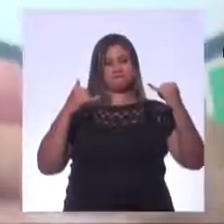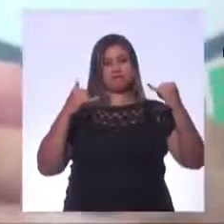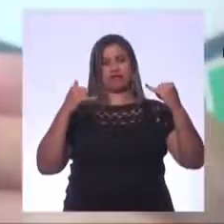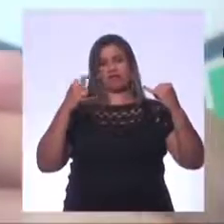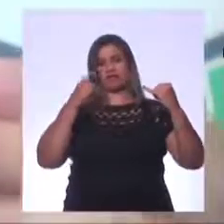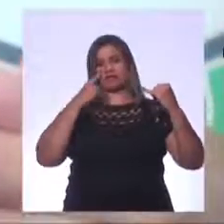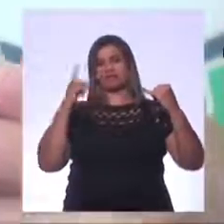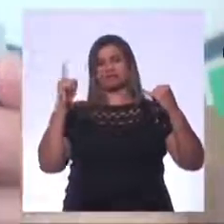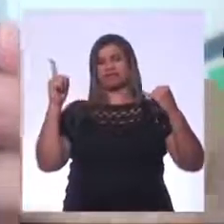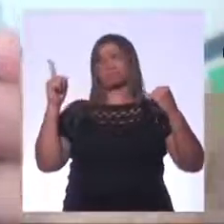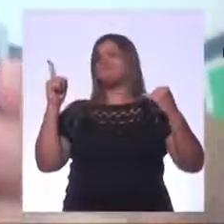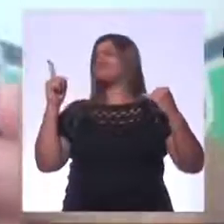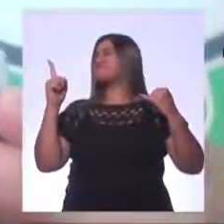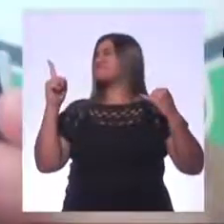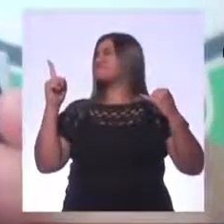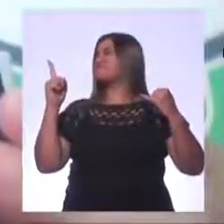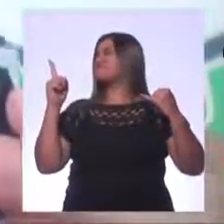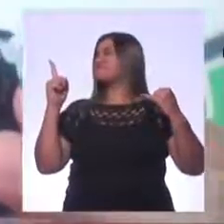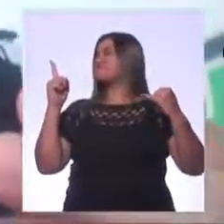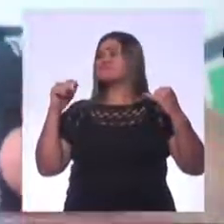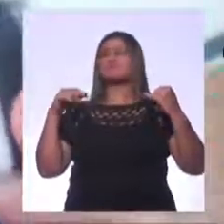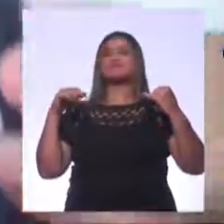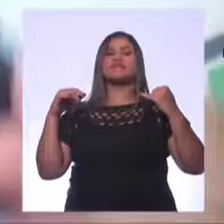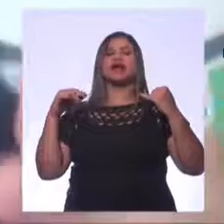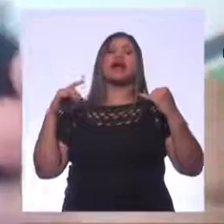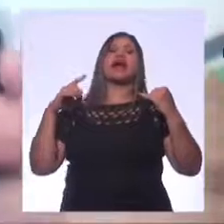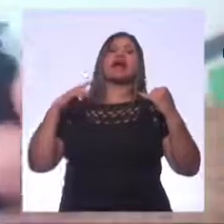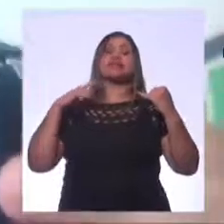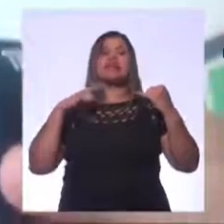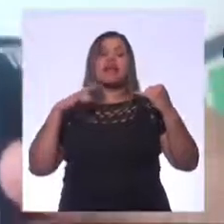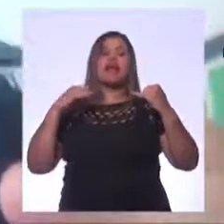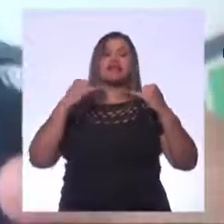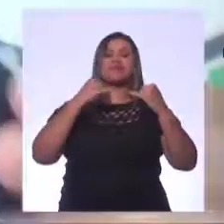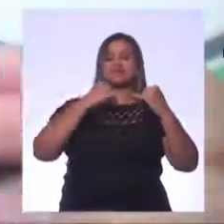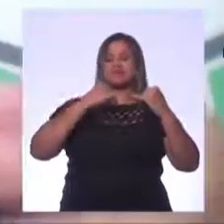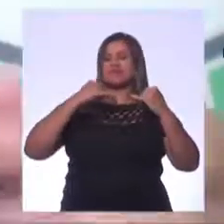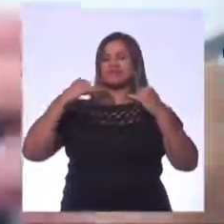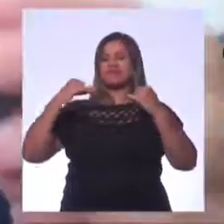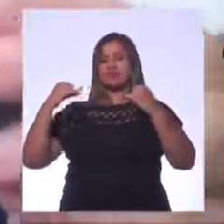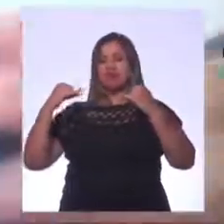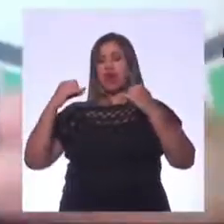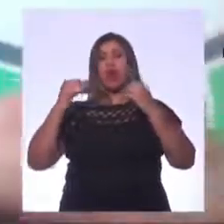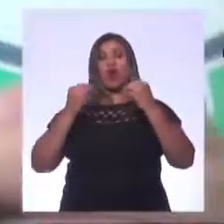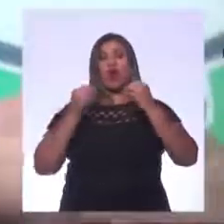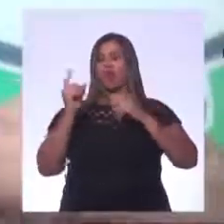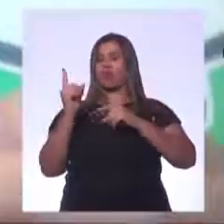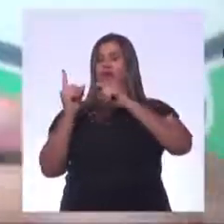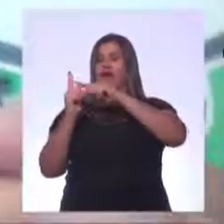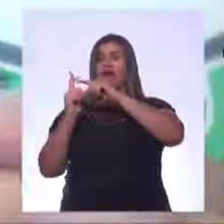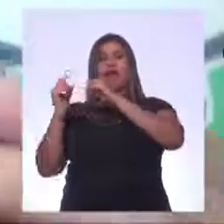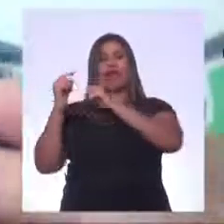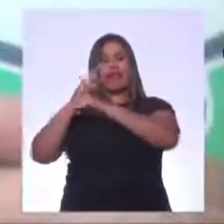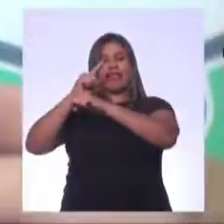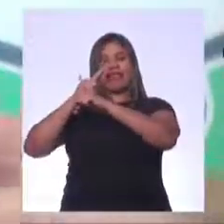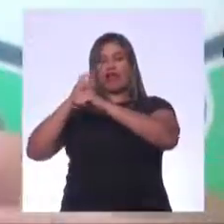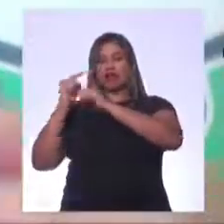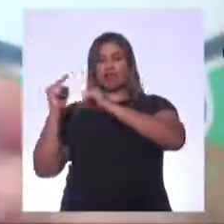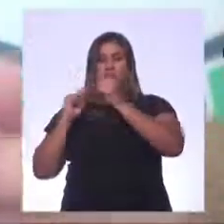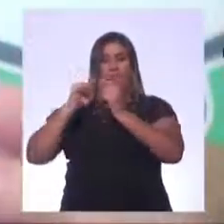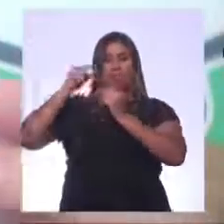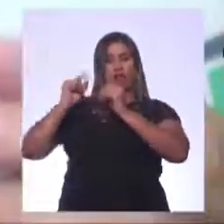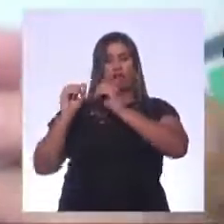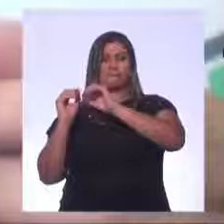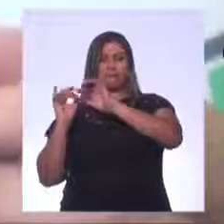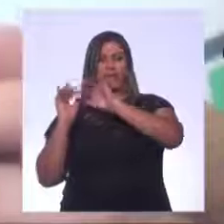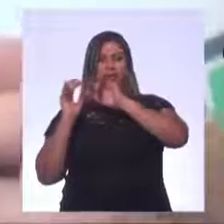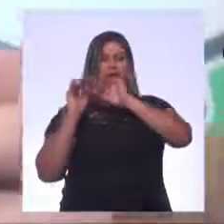eles, então aí existe uma migração desses elétrons, sai correndo ali, né? Já que já estão todos